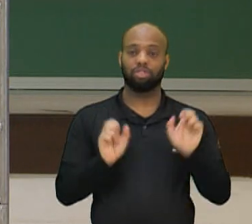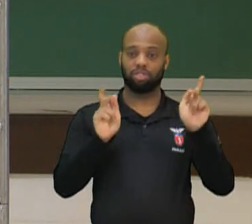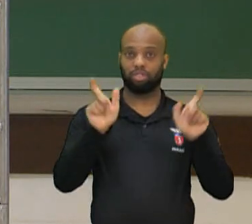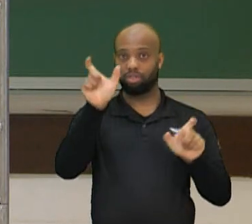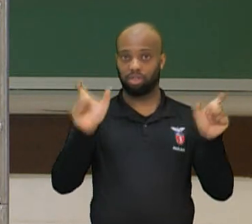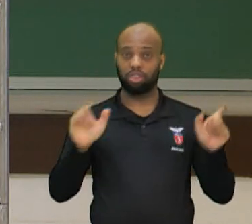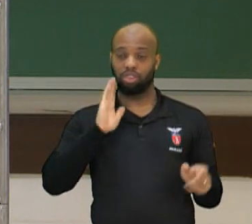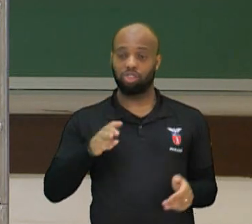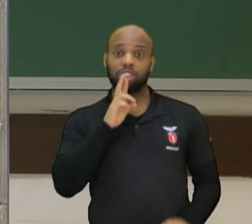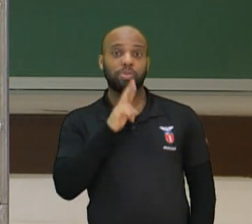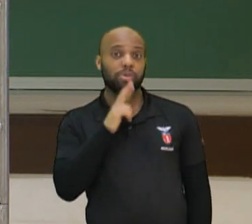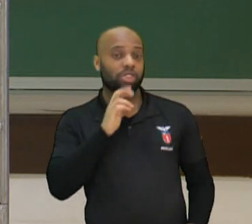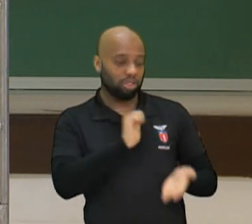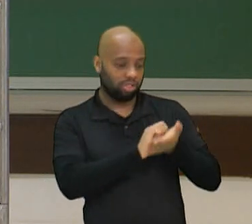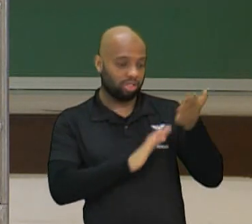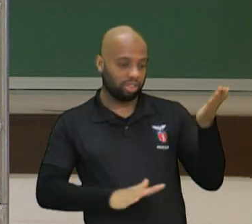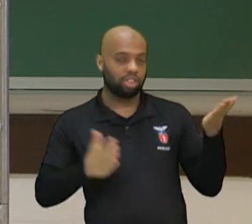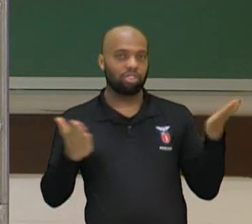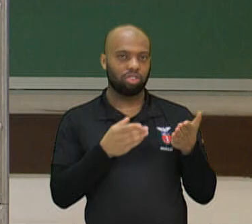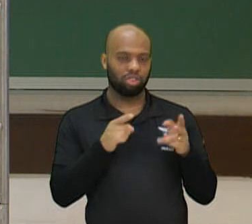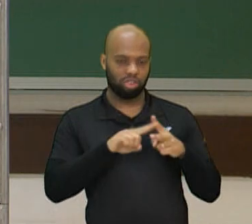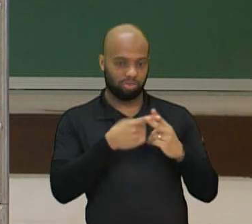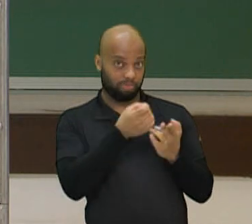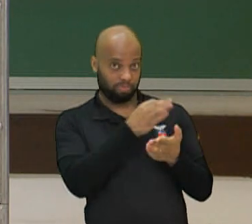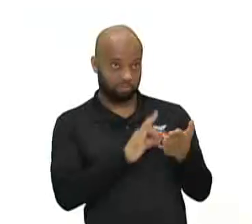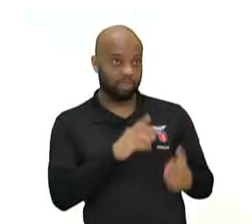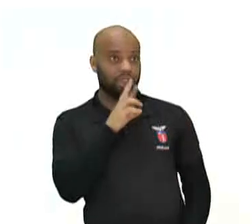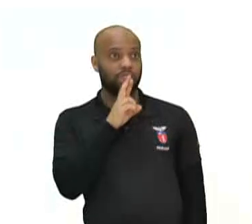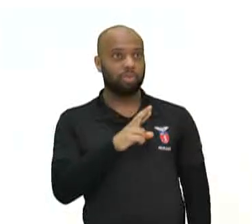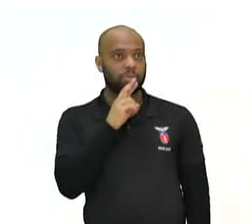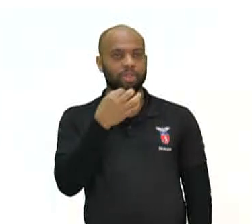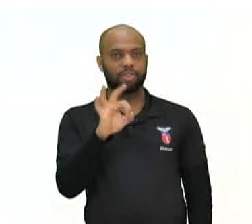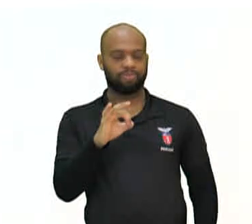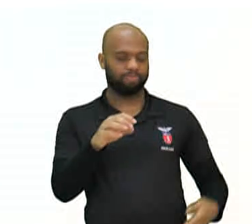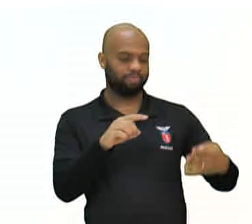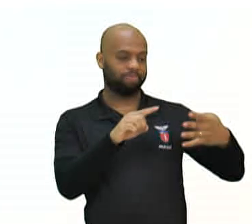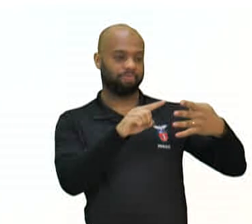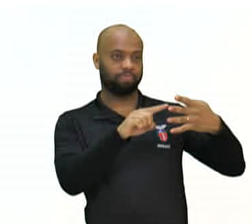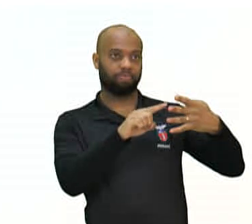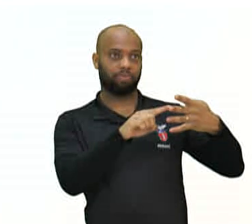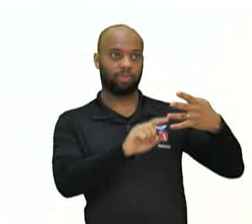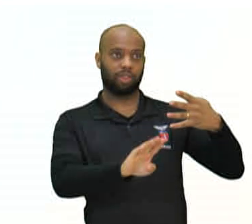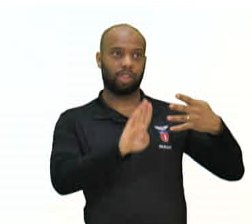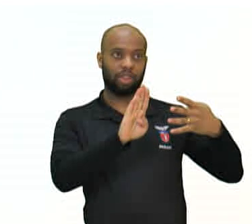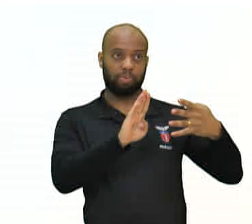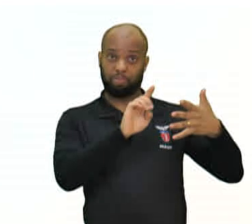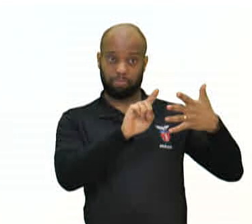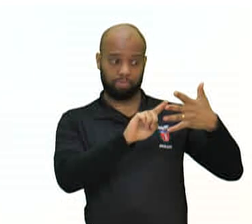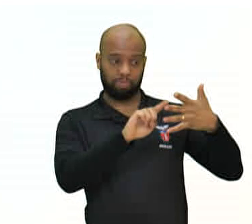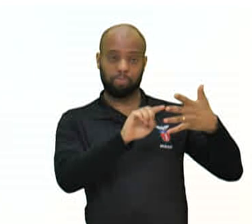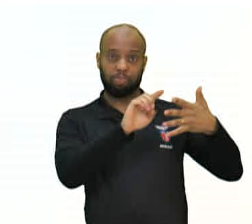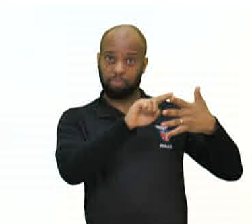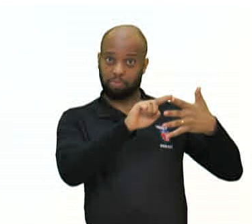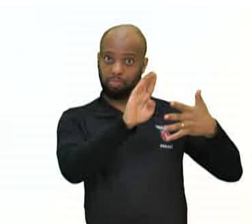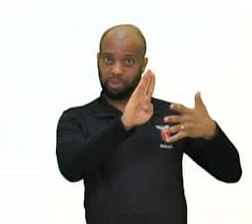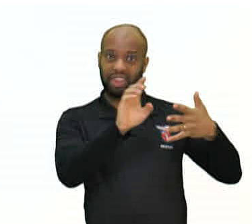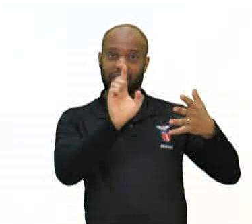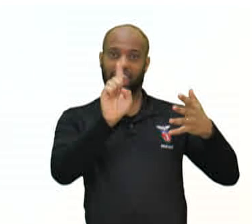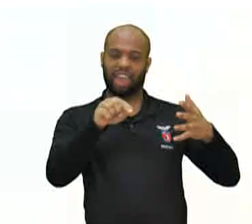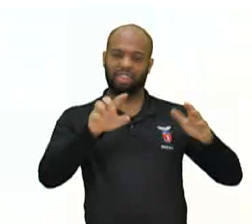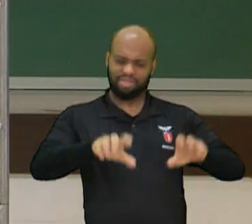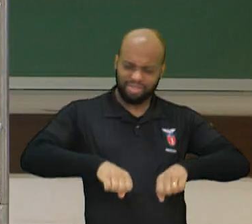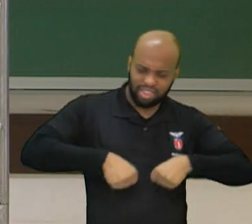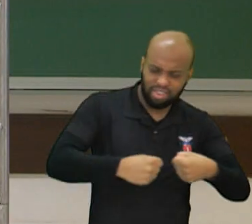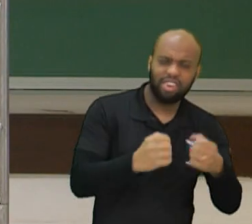Ok, fez a atividade, vamos corrigir. A alternativa correta é a letra B, a defesa dos grupos